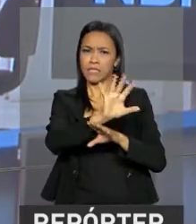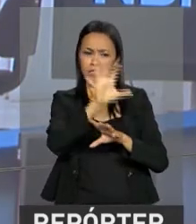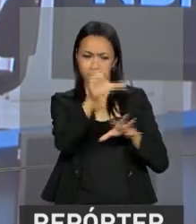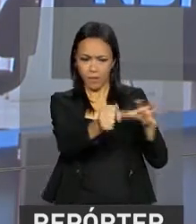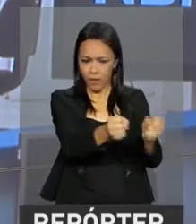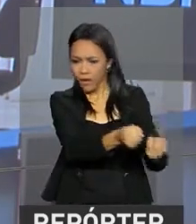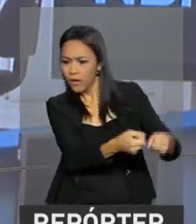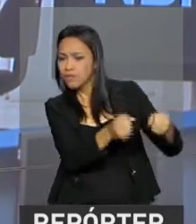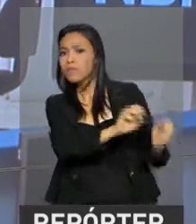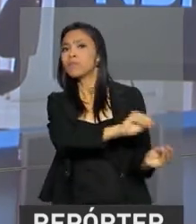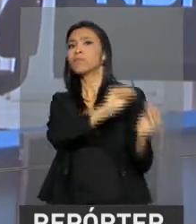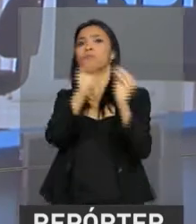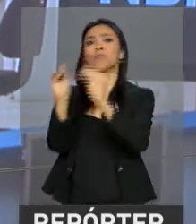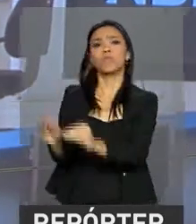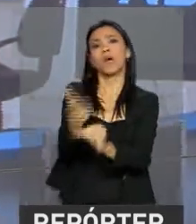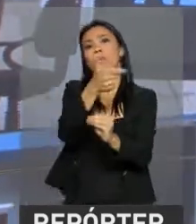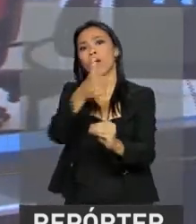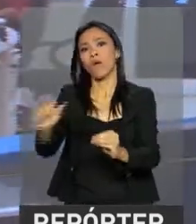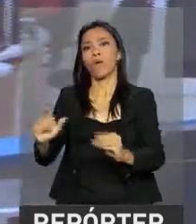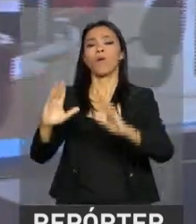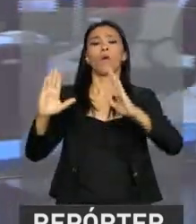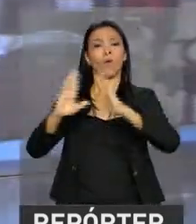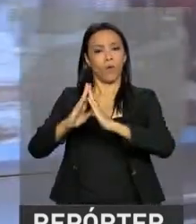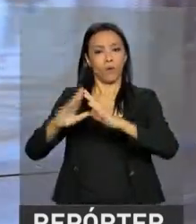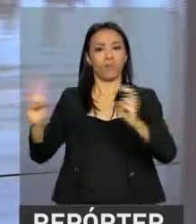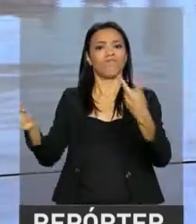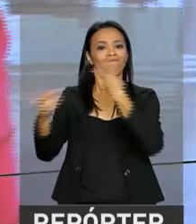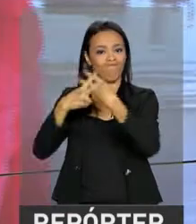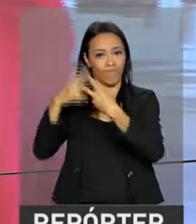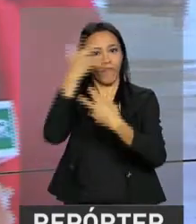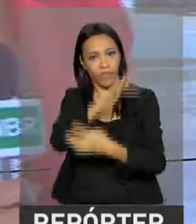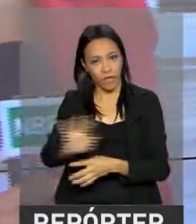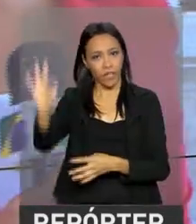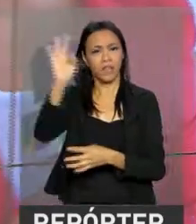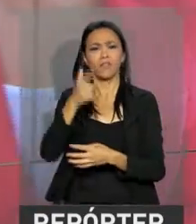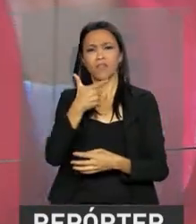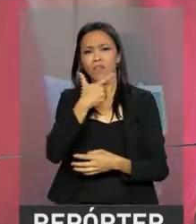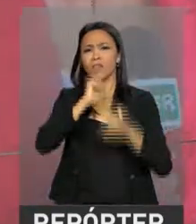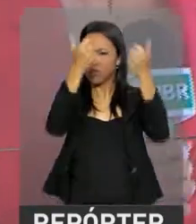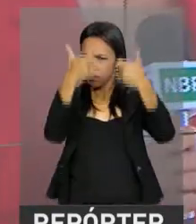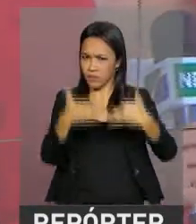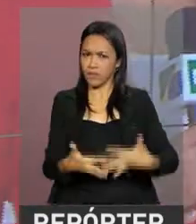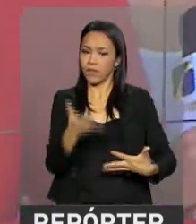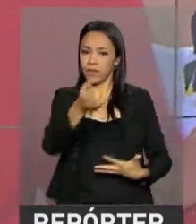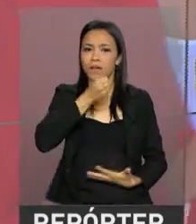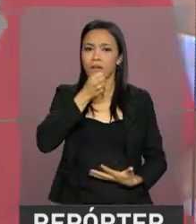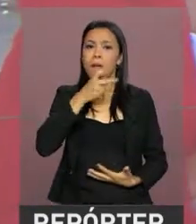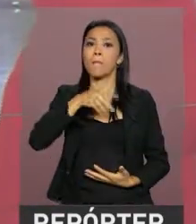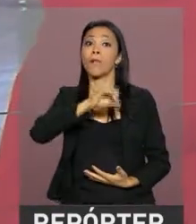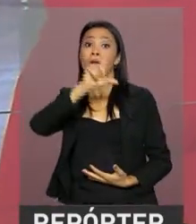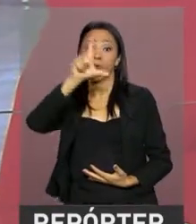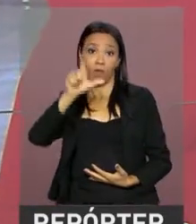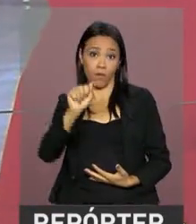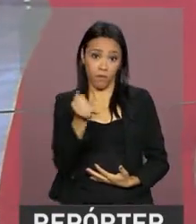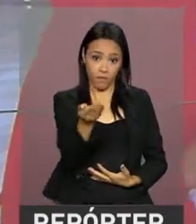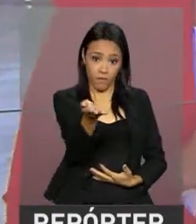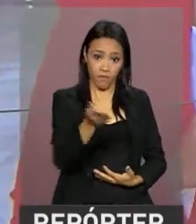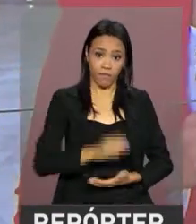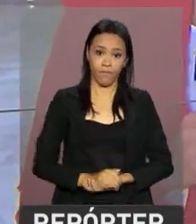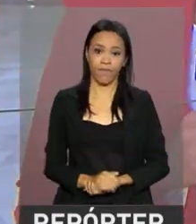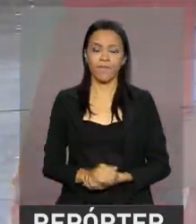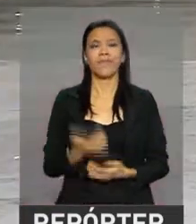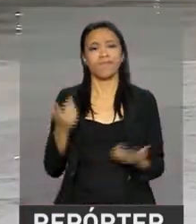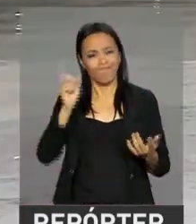para presídios federais. Quem tem mais informações para a gente, ao vivo, é o repórter Paula Diorte. Oi, Paula. Oi, Leandro. Olha, Leandro,